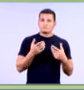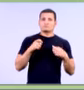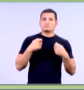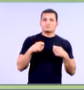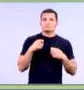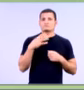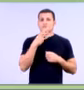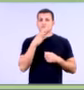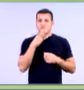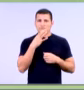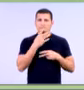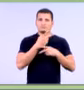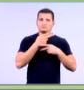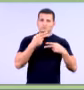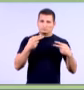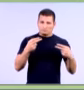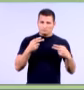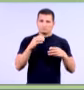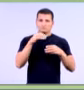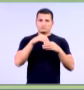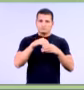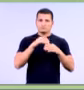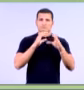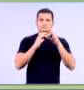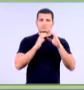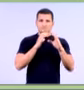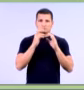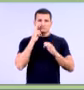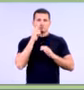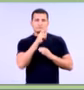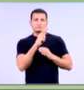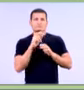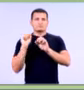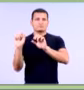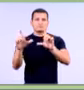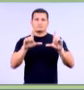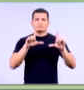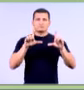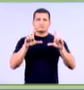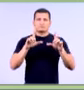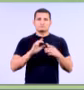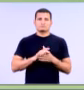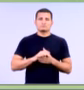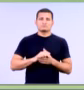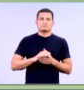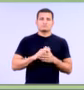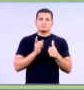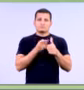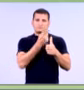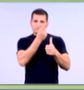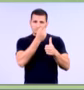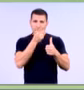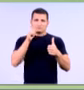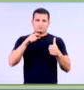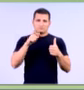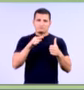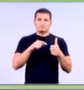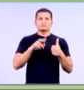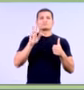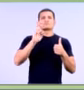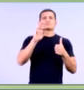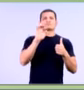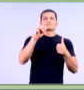os elementos que compõem essa comunicação. Vejamos lá no slide. Primeiro elemento é o emissor. Quem